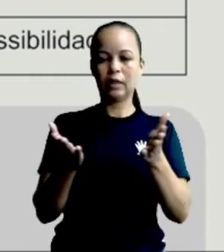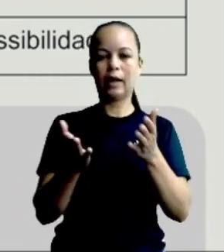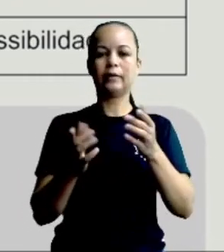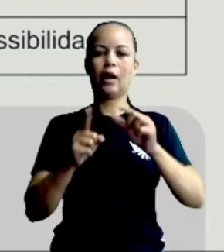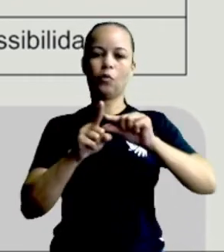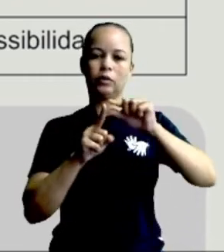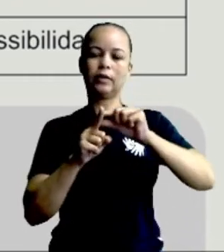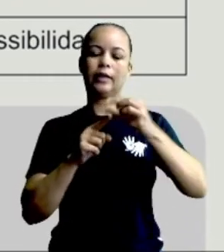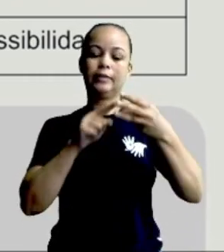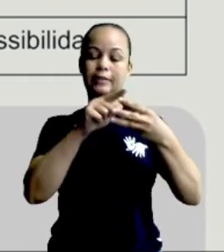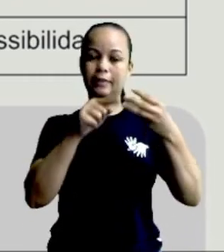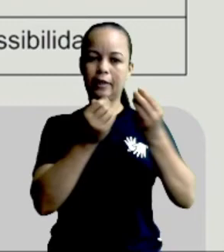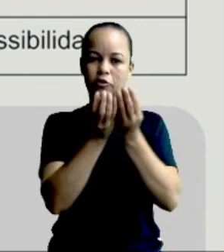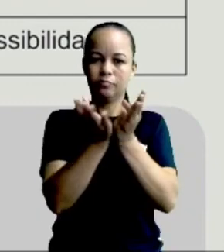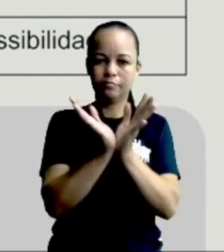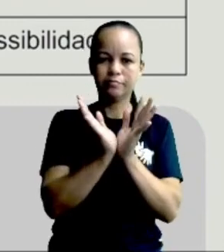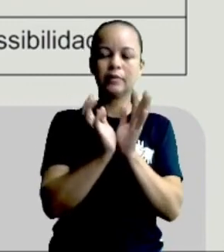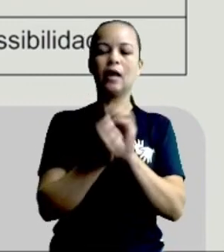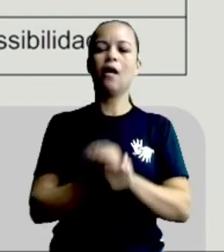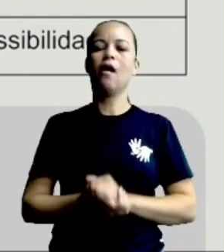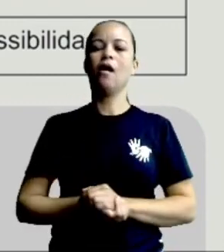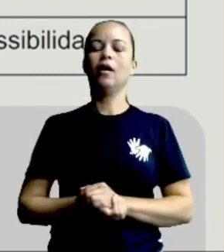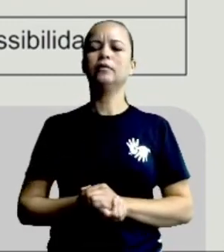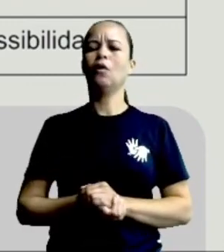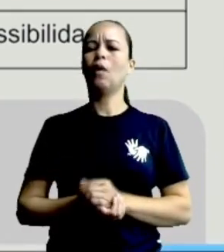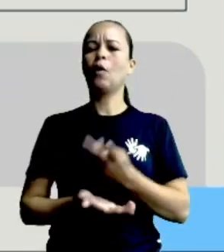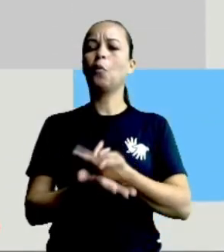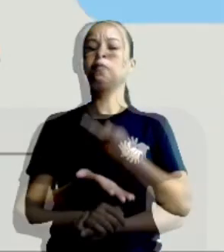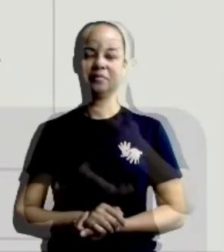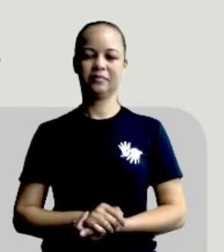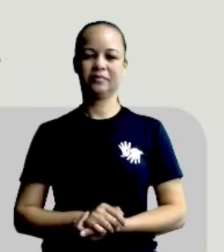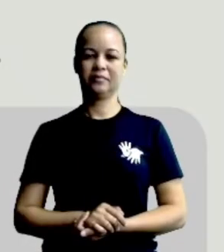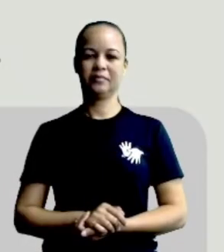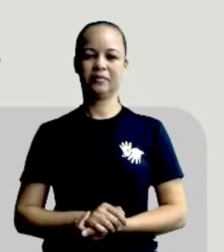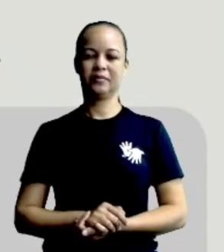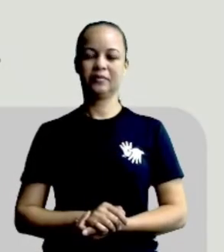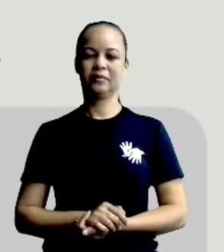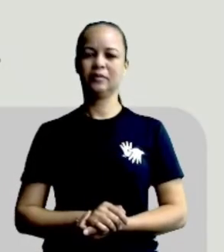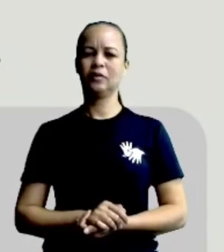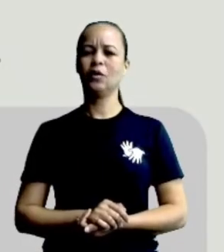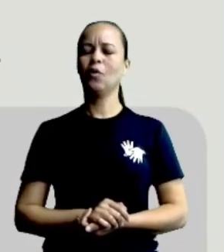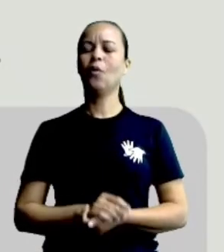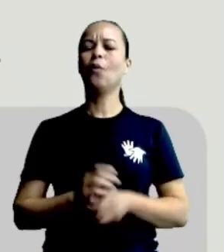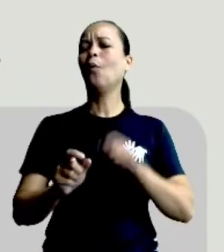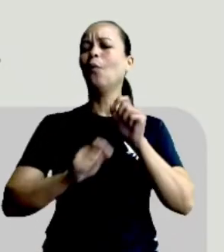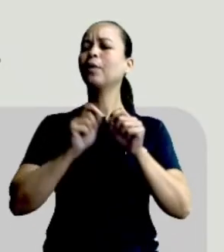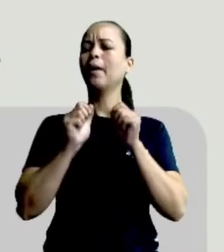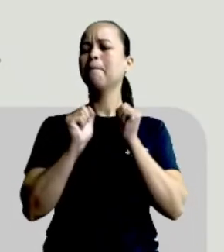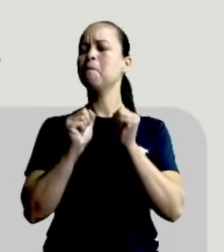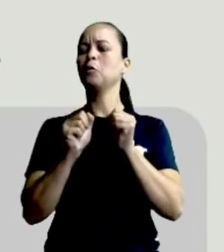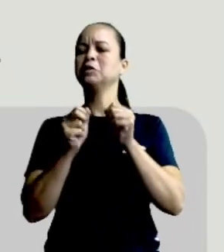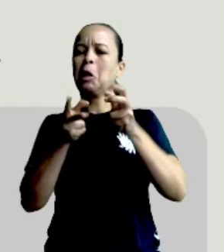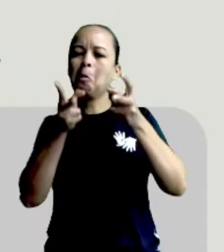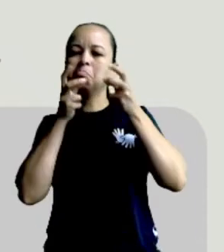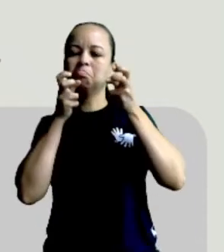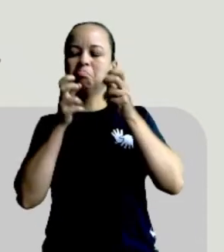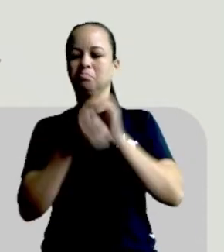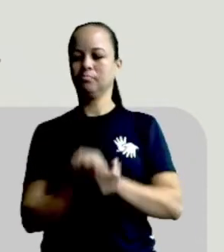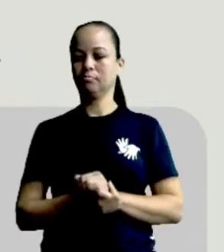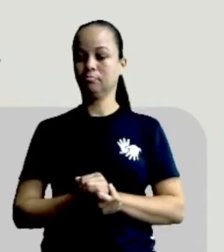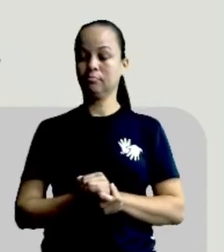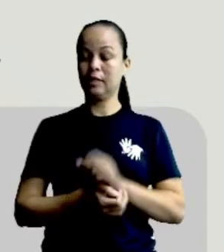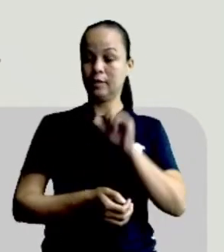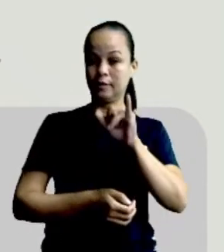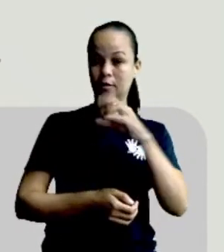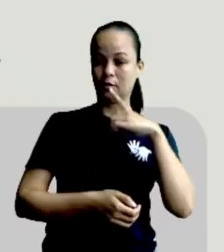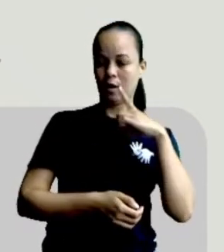cartinhas, ok? Então, o que é que vai ocorrer com isso aí? Então, o que é que a gente pode observar aí? Se eu tenho 3 possibilidades